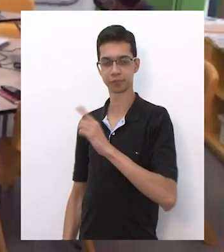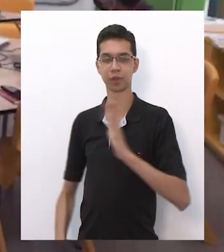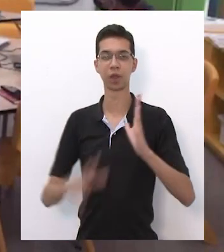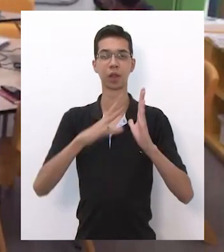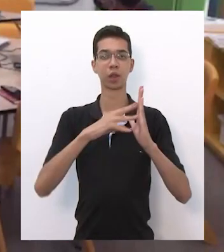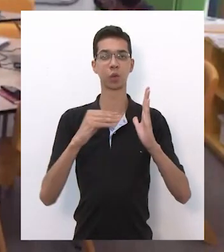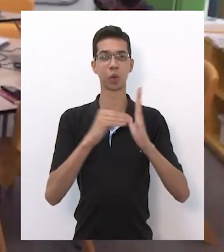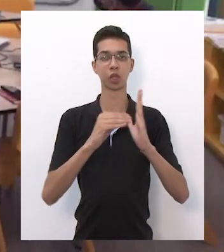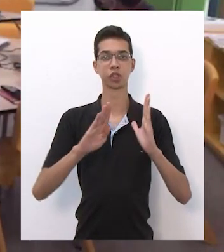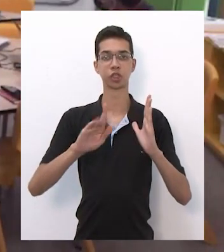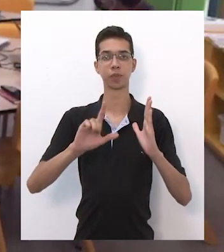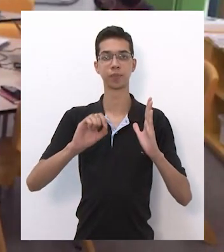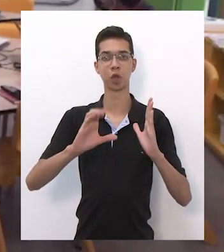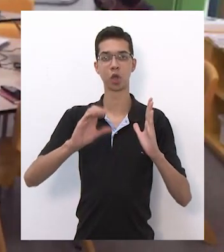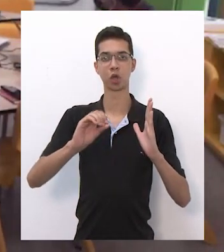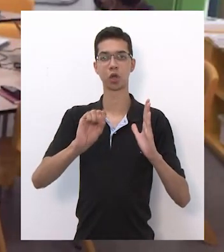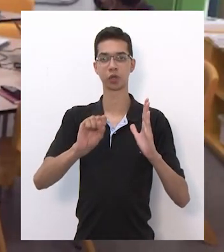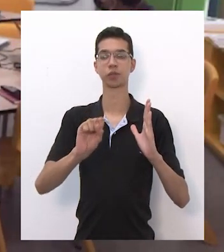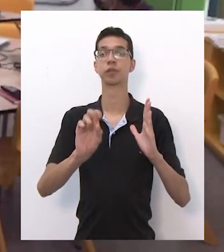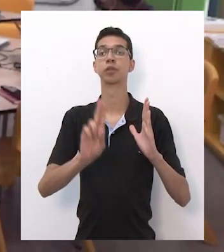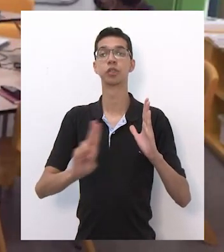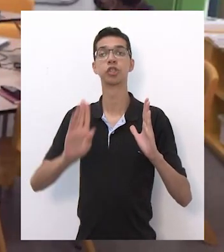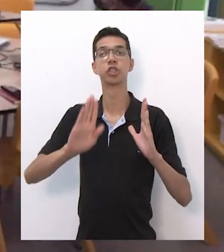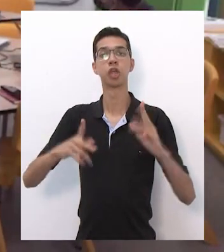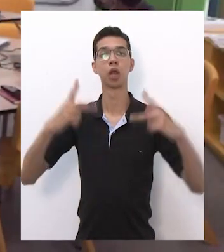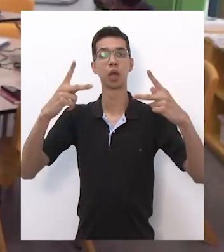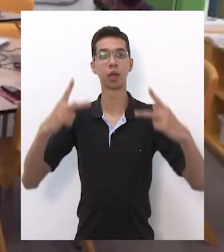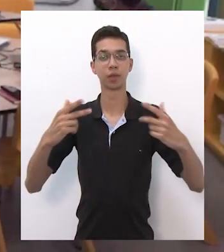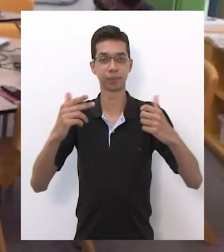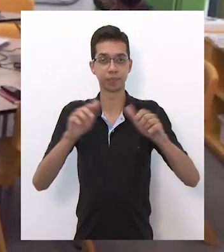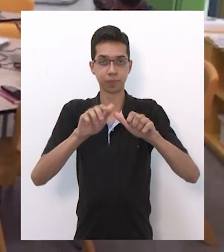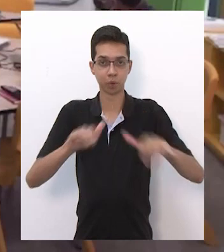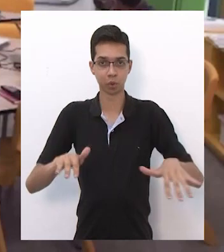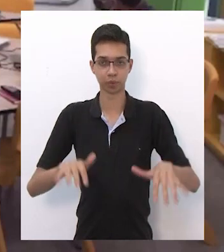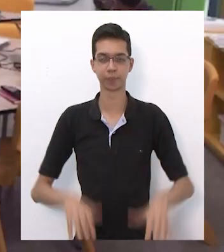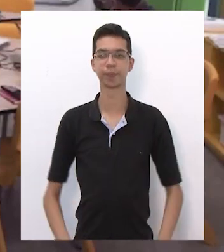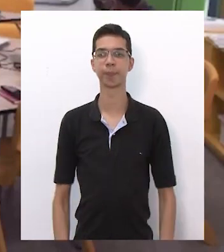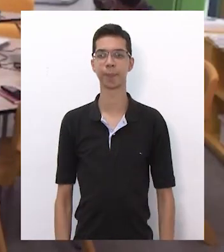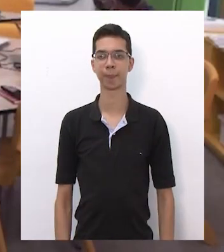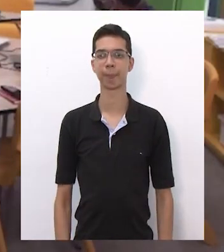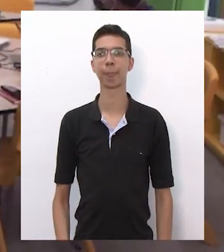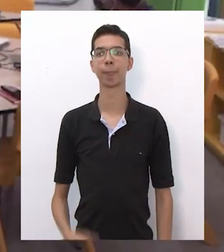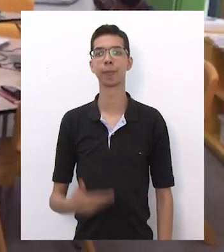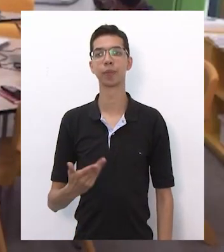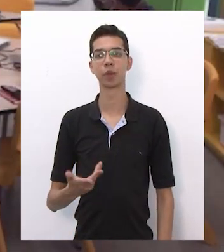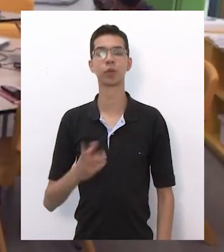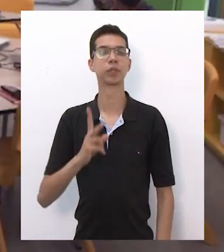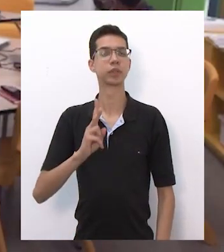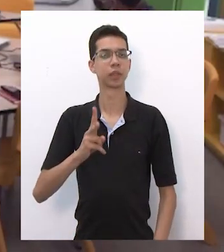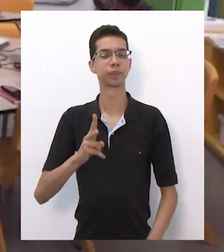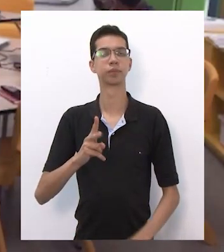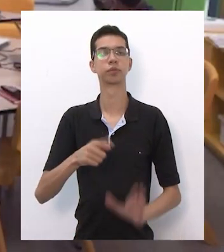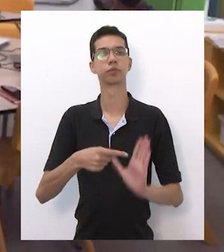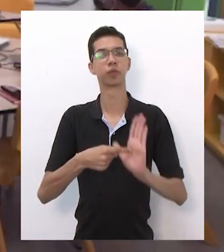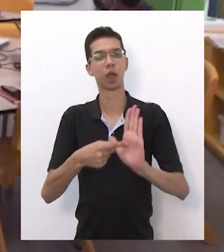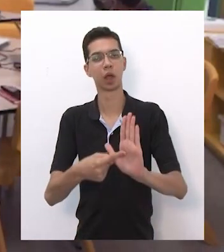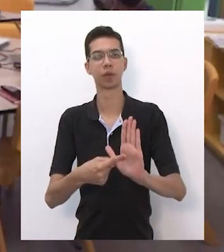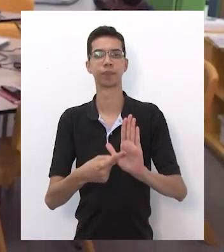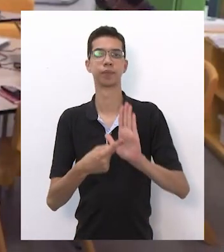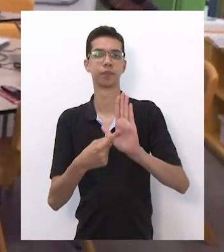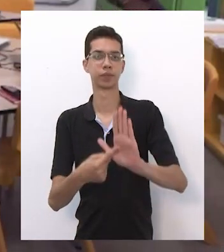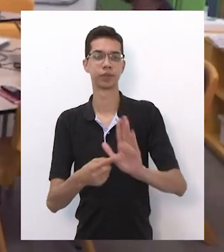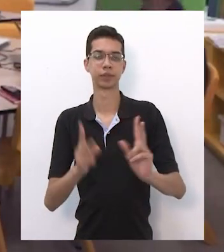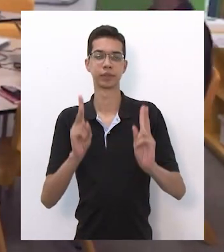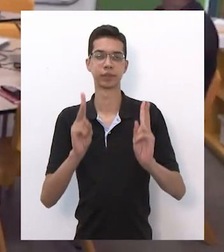blocos. E eu programei aqui, então, tá vendo? Aparecer sempre, mostrar o string CIEBP, ele fica aparecendo. E isso, assim, é a parte